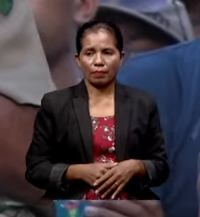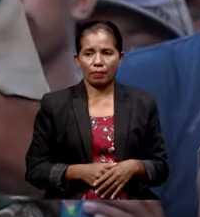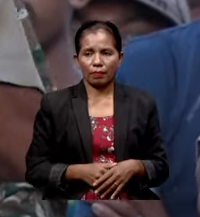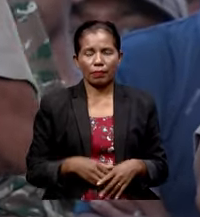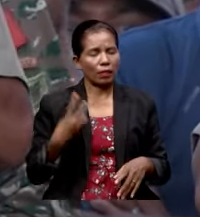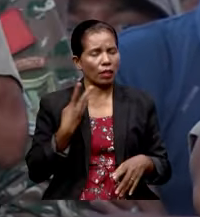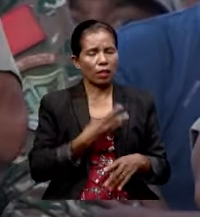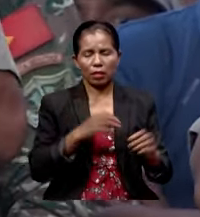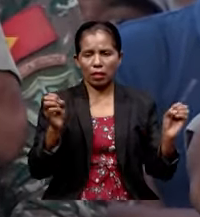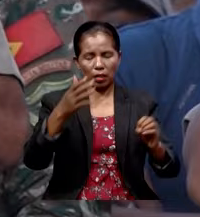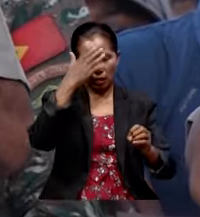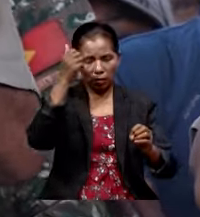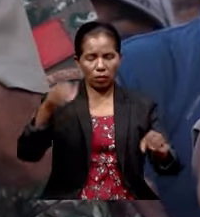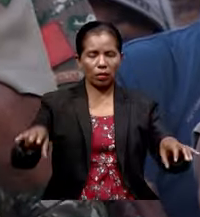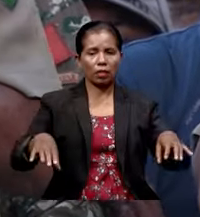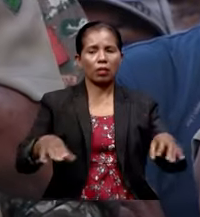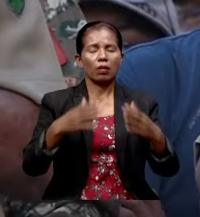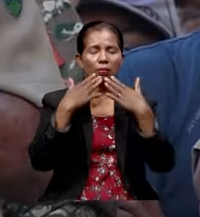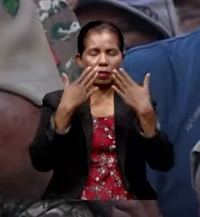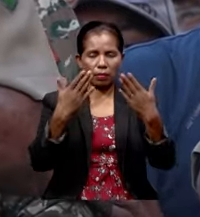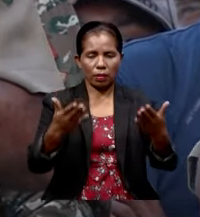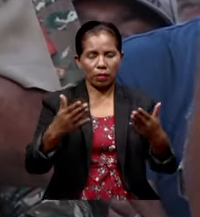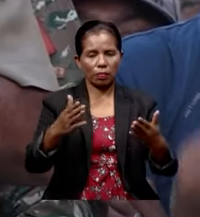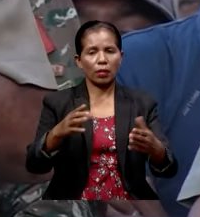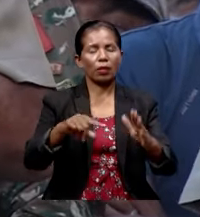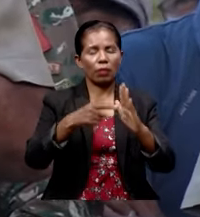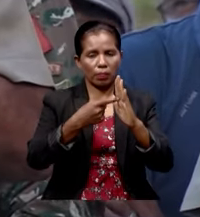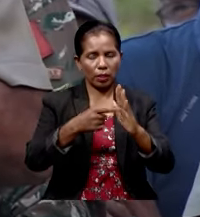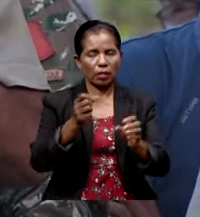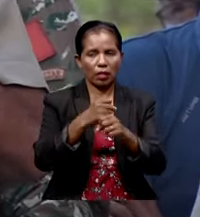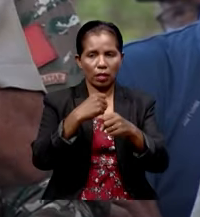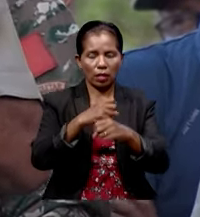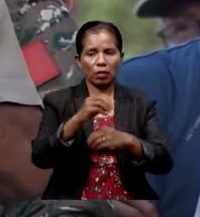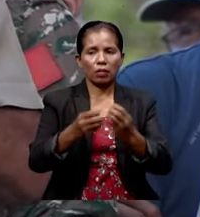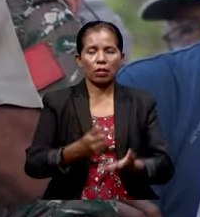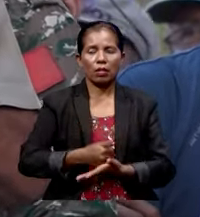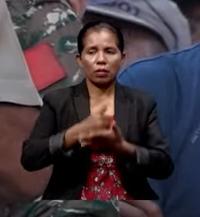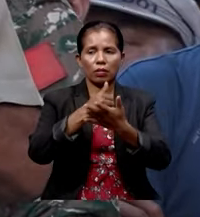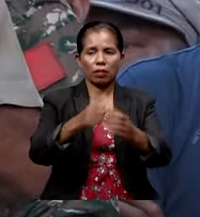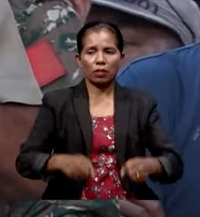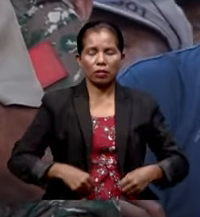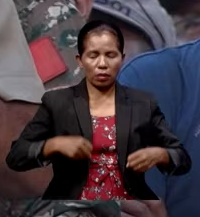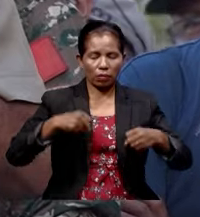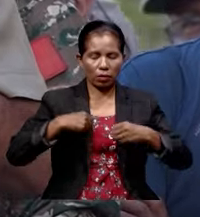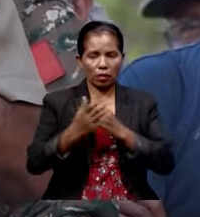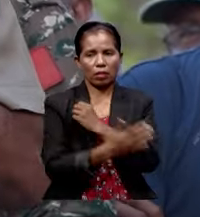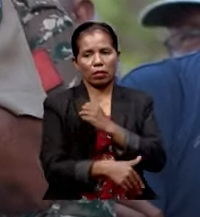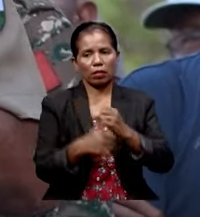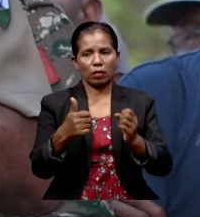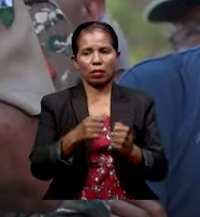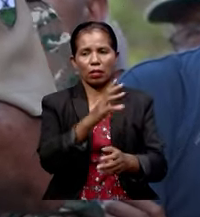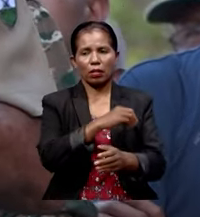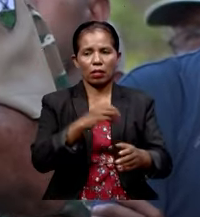Ita lahalua agradece ba esforço tomak nebe governo halwona fo apoio financeiro ba tratamento saúde estrangeiro. No